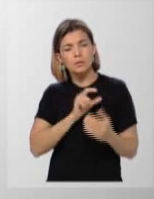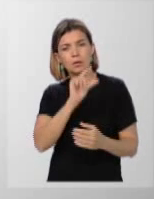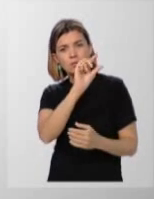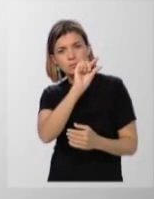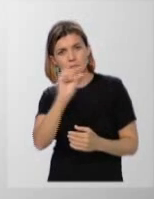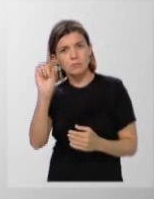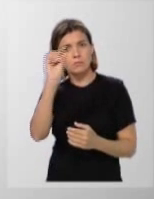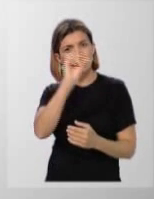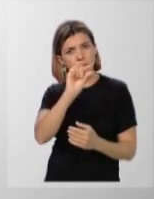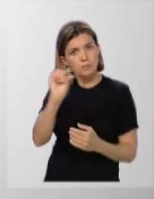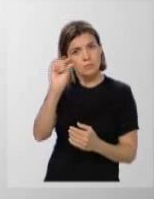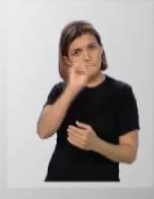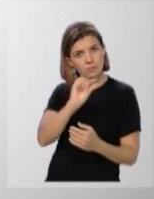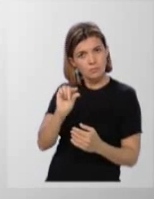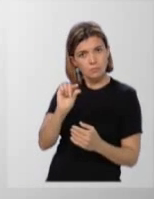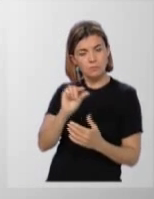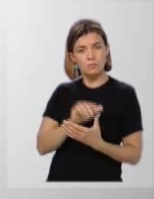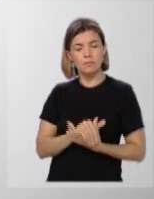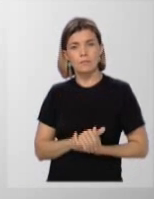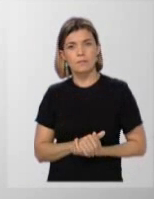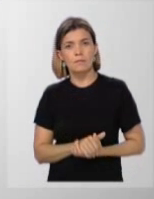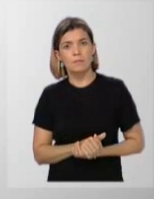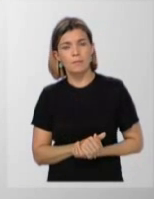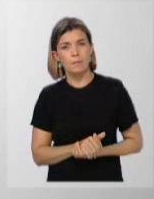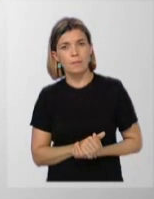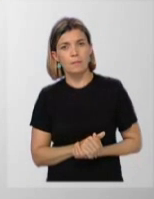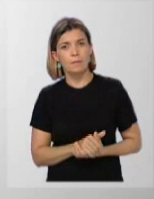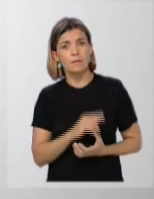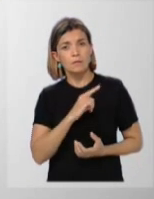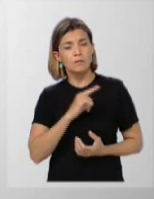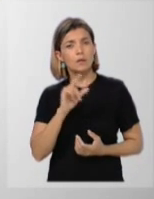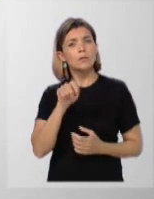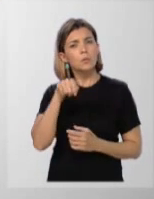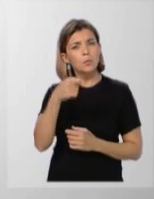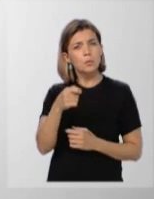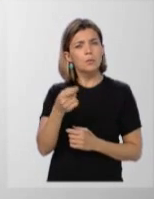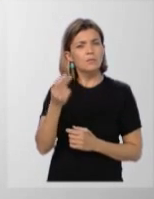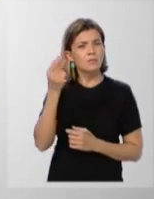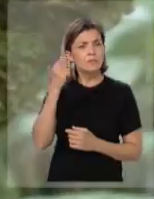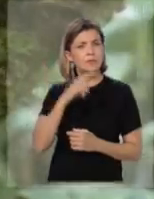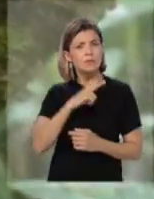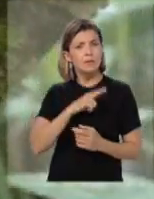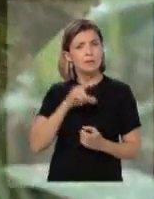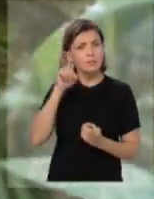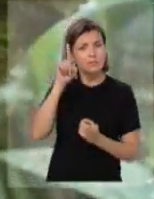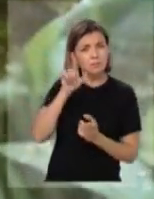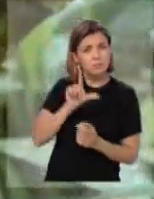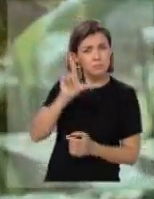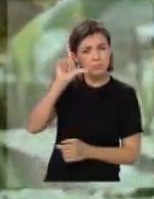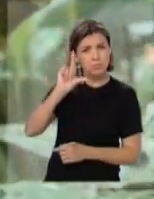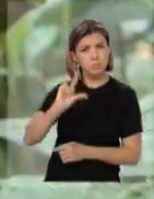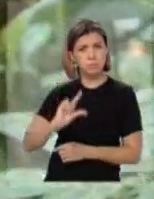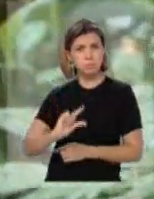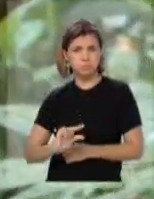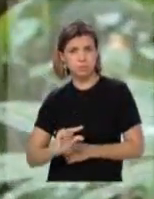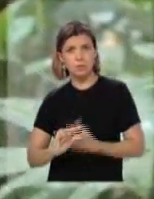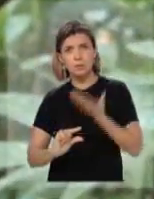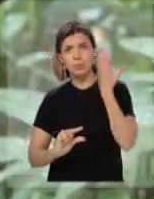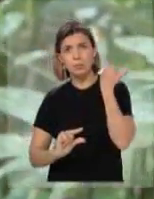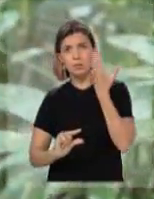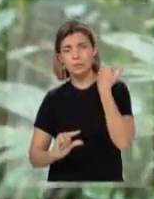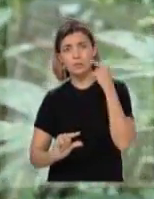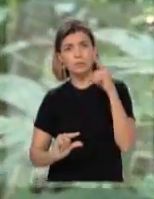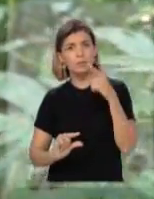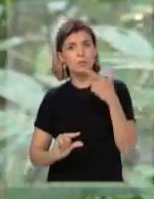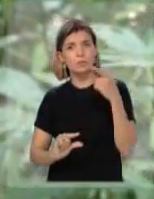risoide, cauloide e filoide. As briófitas são plantas muito pequenas, pois não